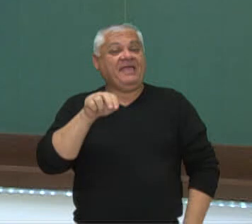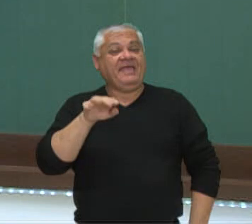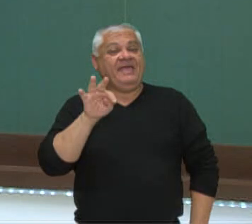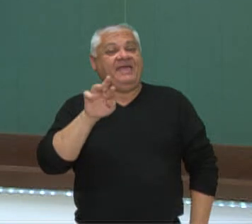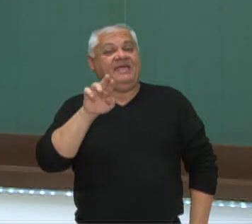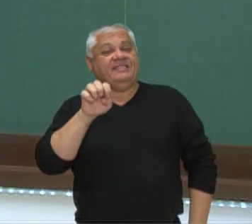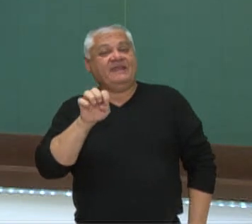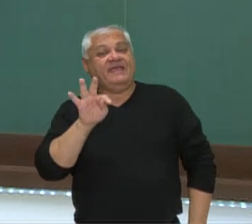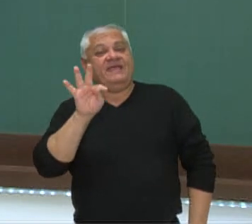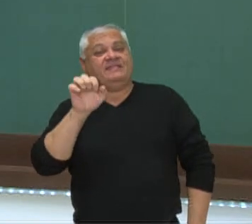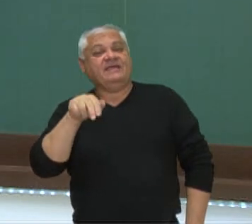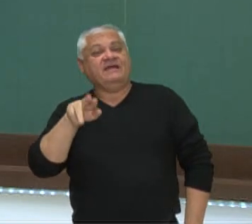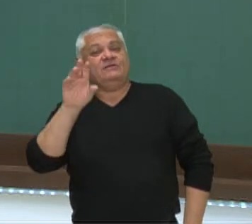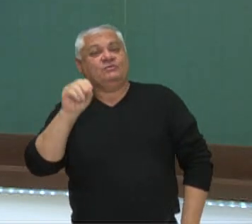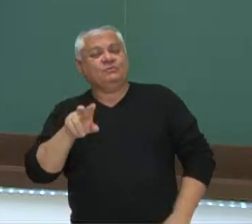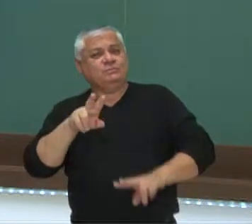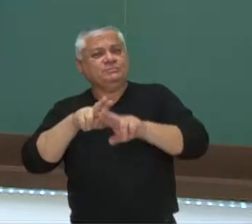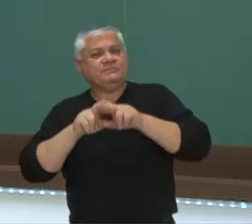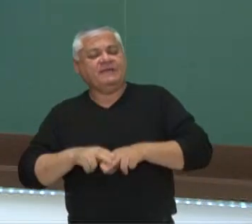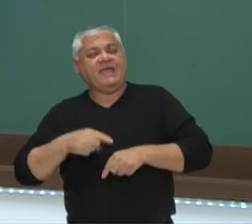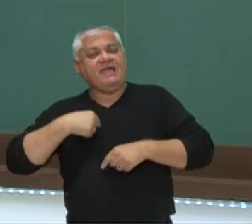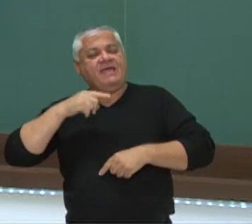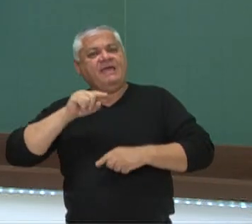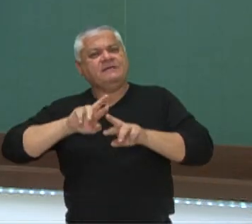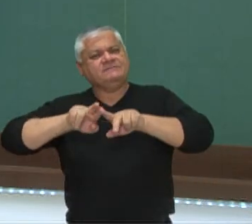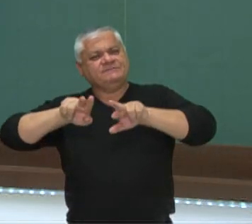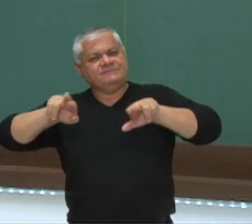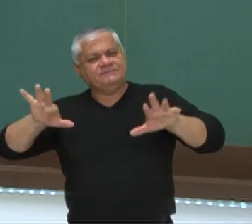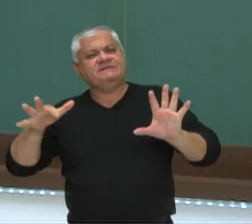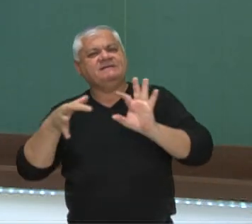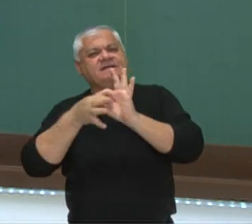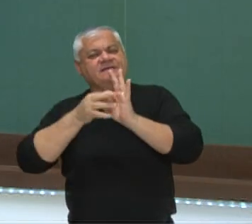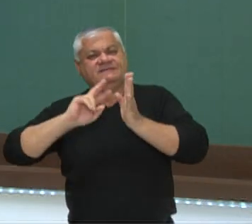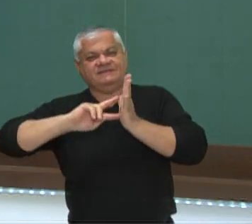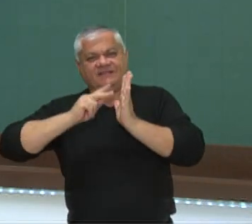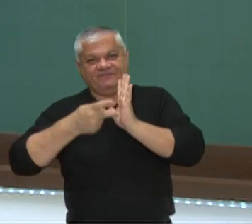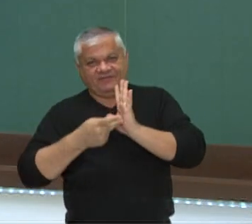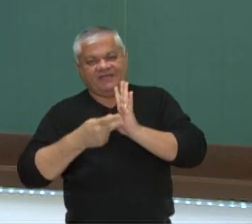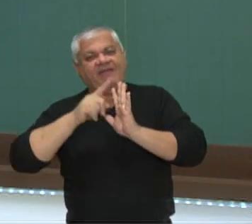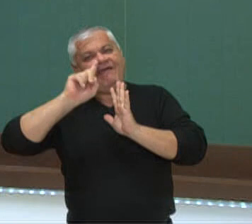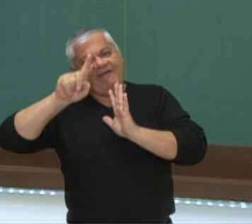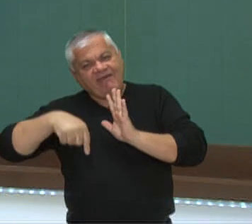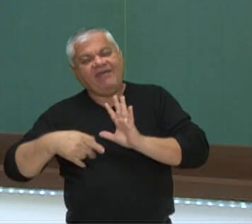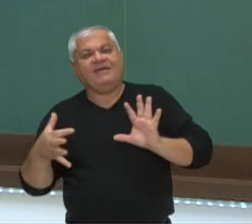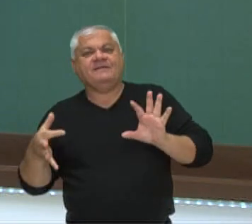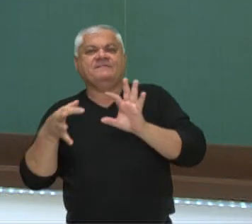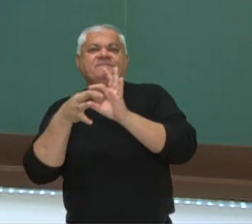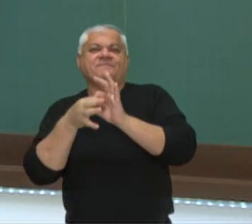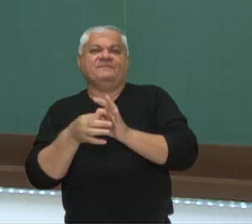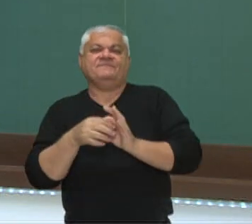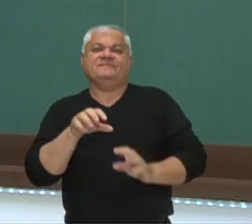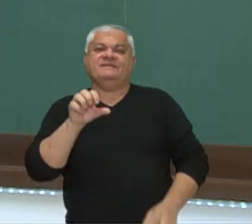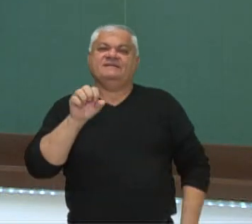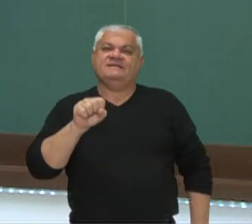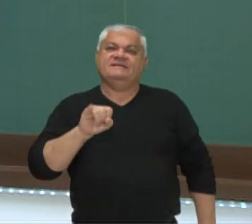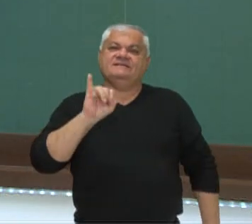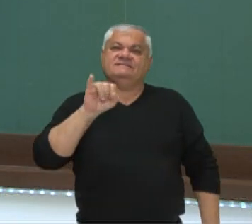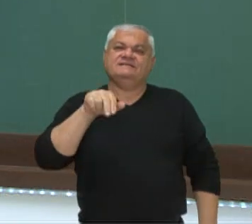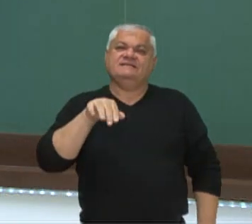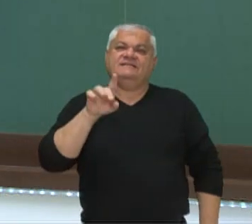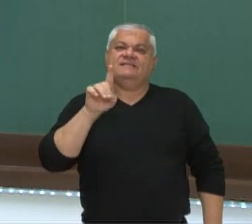Uma adversidade de ideias. Então, nós temos uma oração coordenada sindética